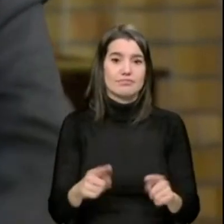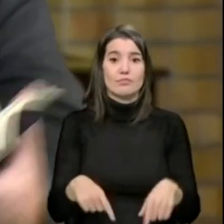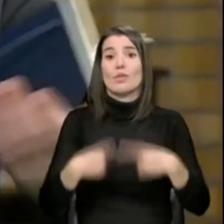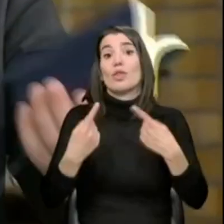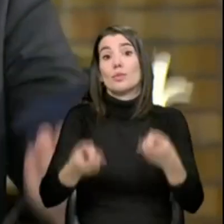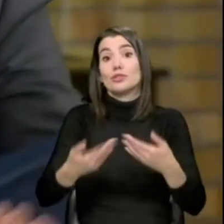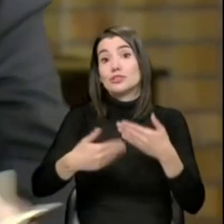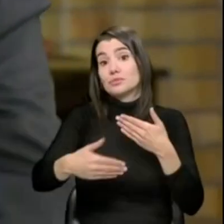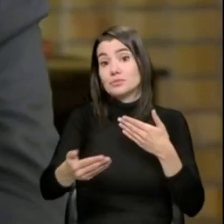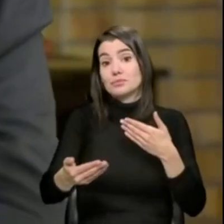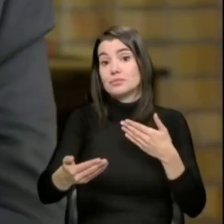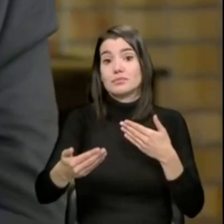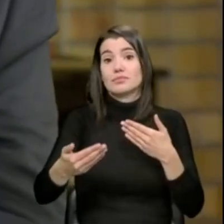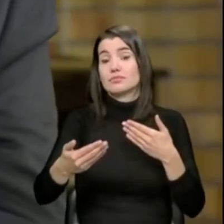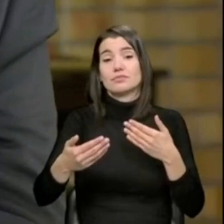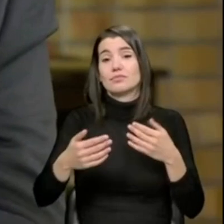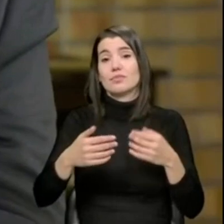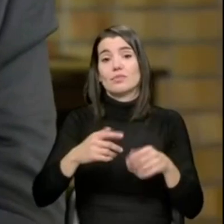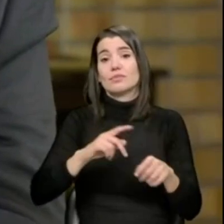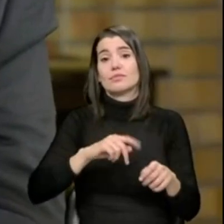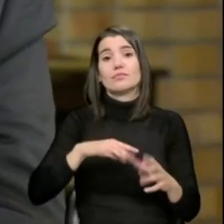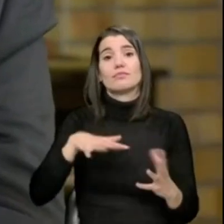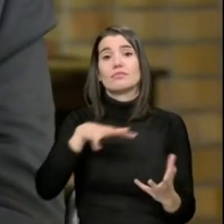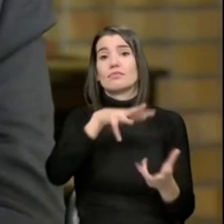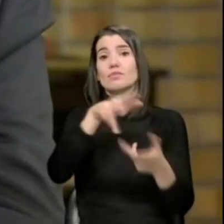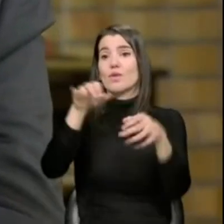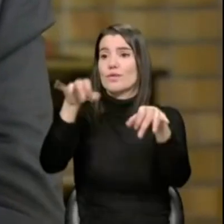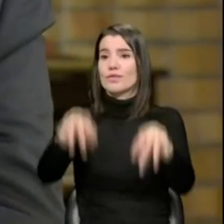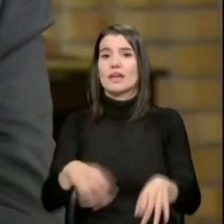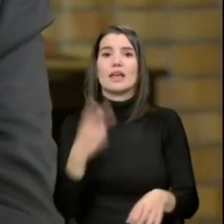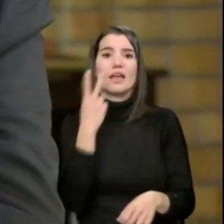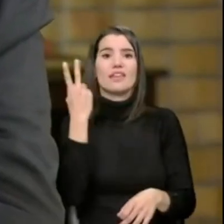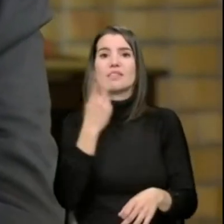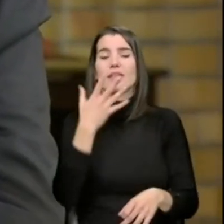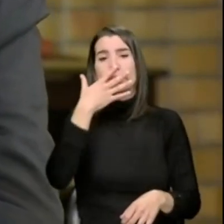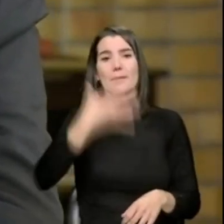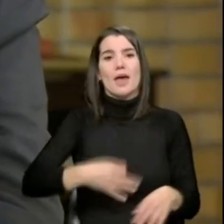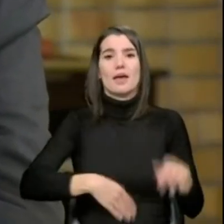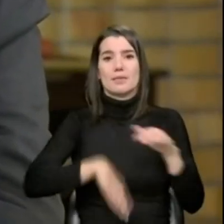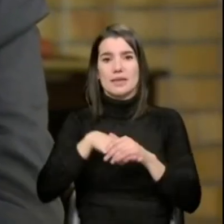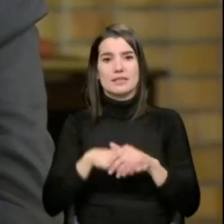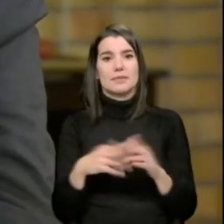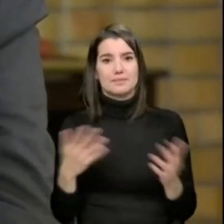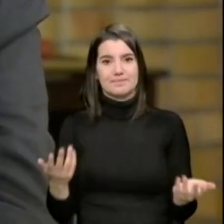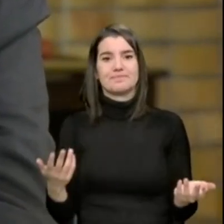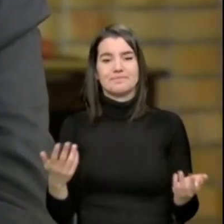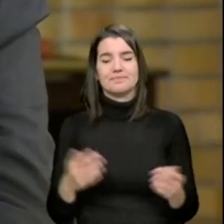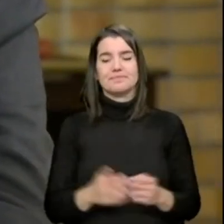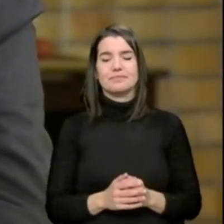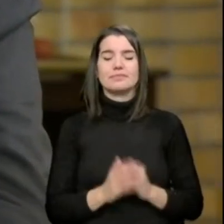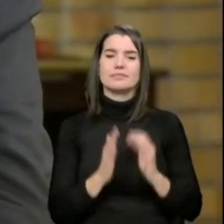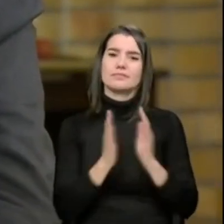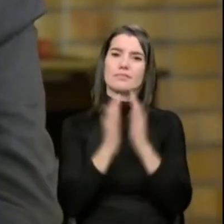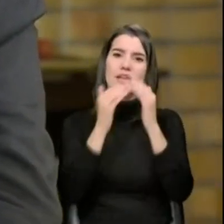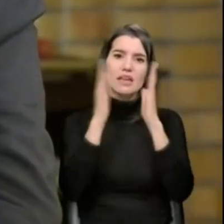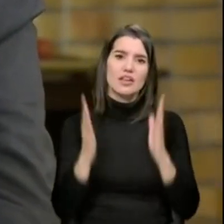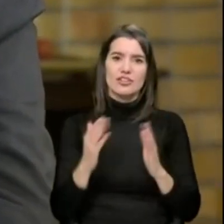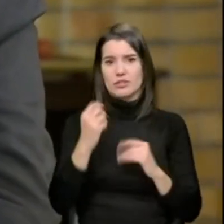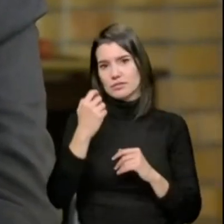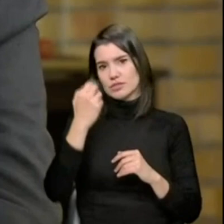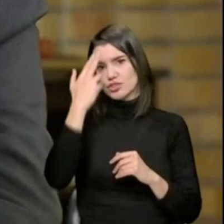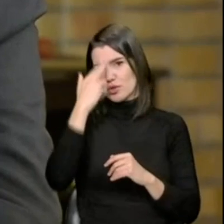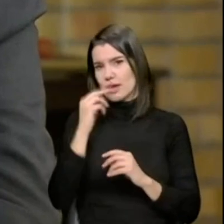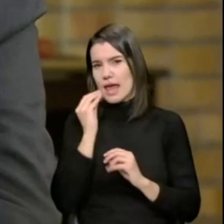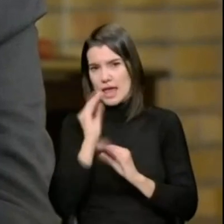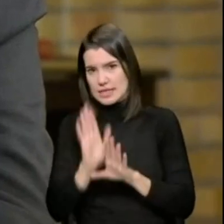haverá o fim dos tempos, que é a plenitude da vida. Portanto, a Igreja define-se um bocadinho a sua história assim. Depois,